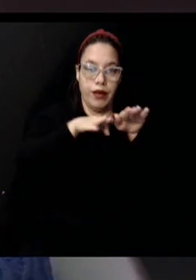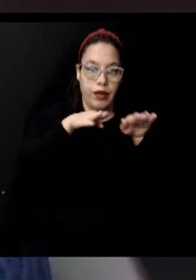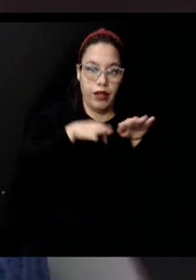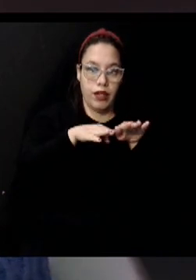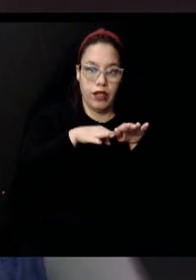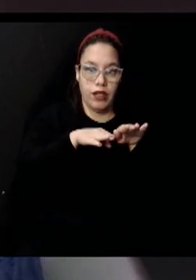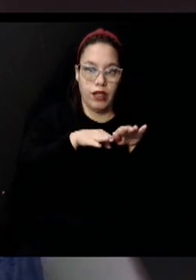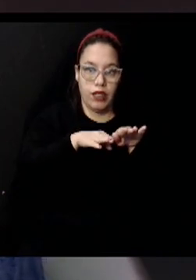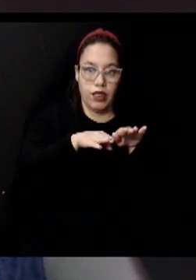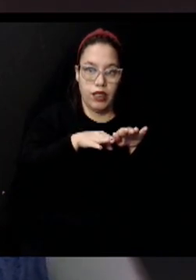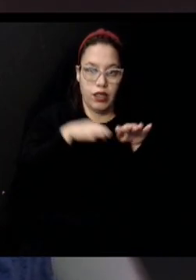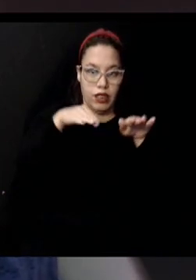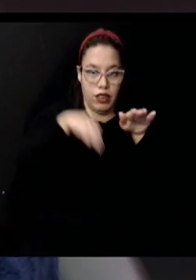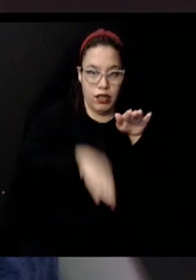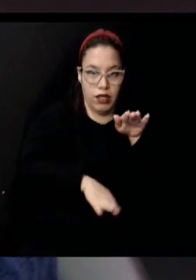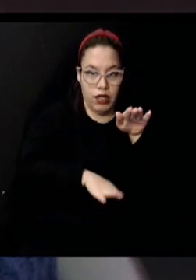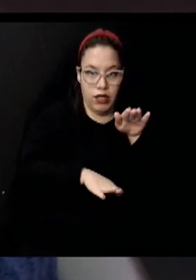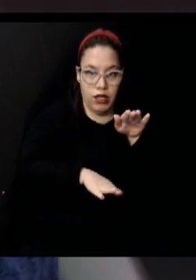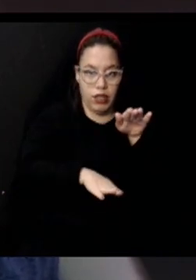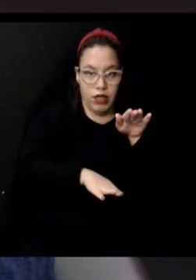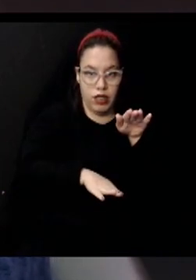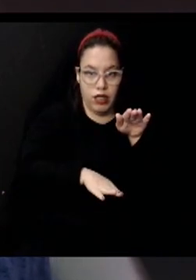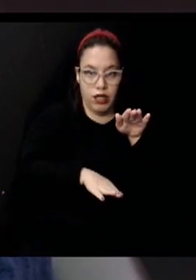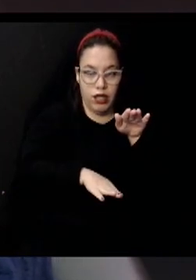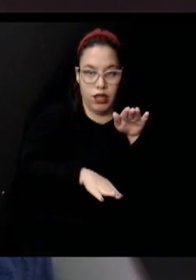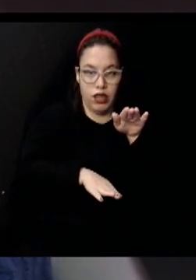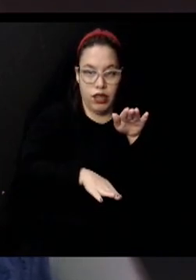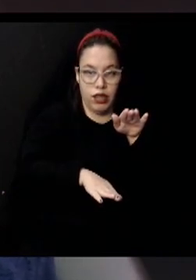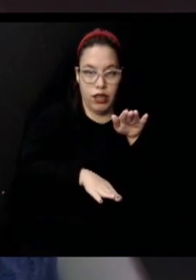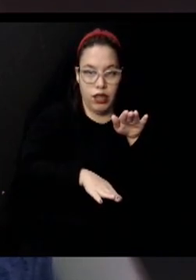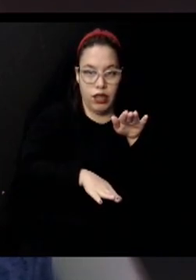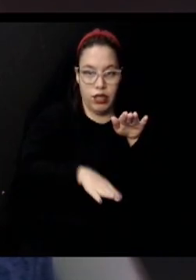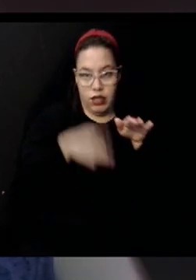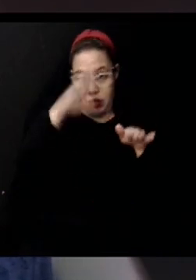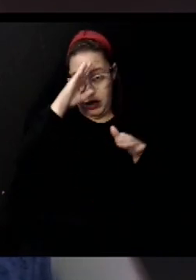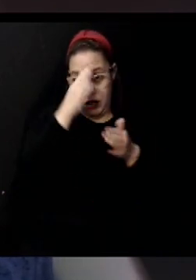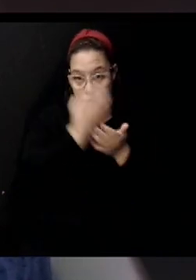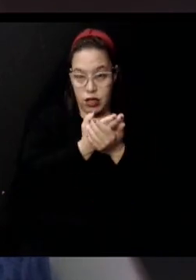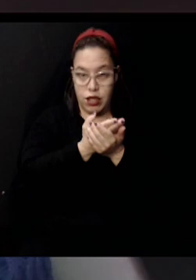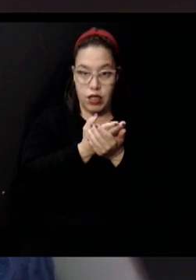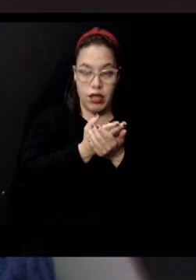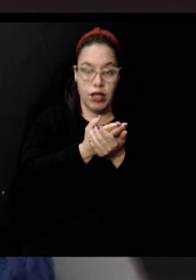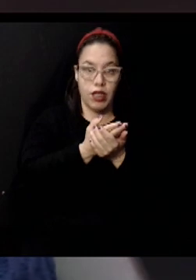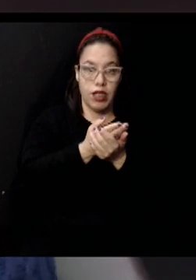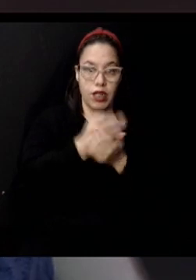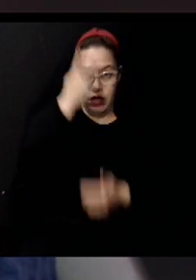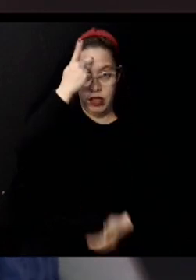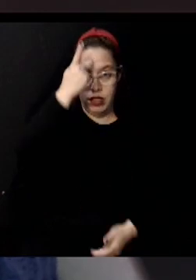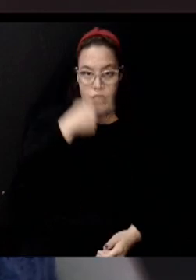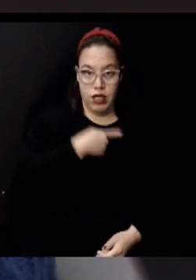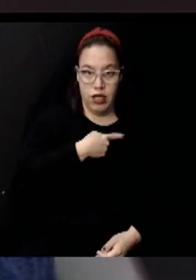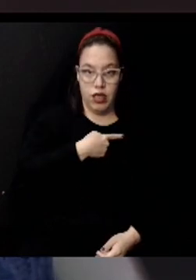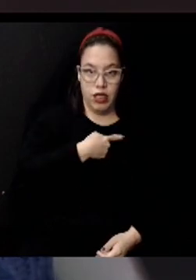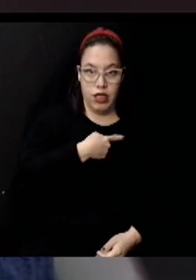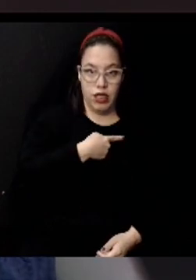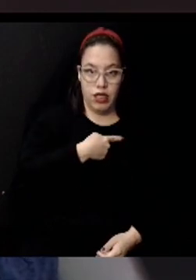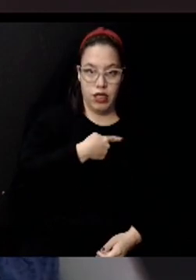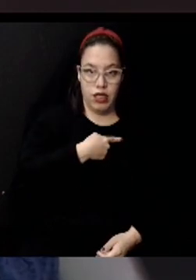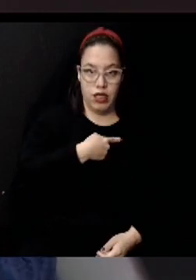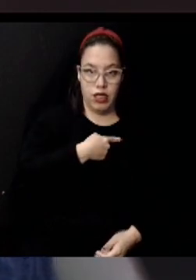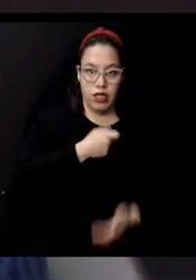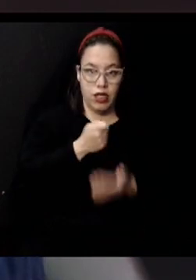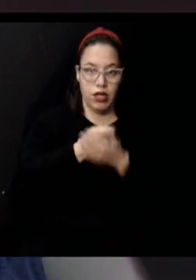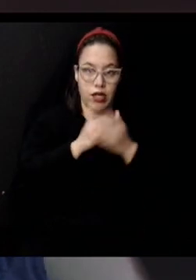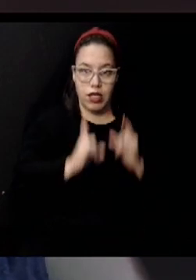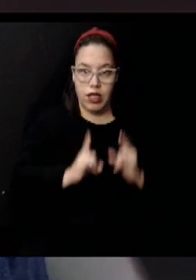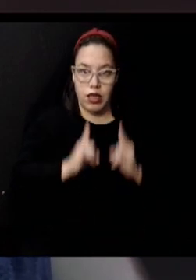subsolo, que isso não condizia com algumas, crenças dela, pessoais. Você comprou o apartamento na